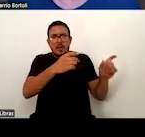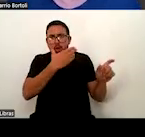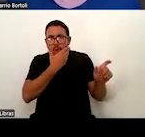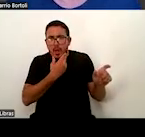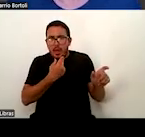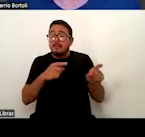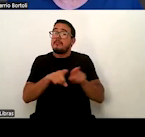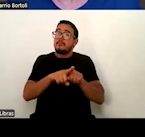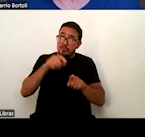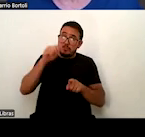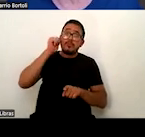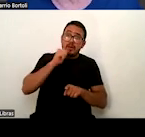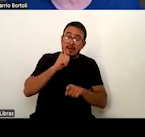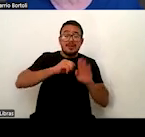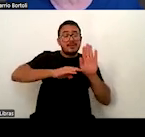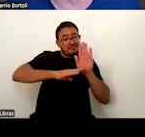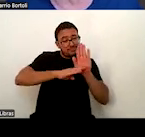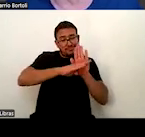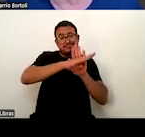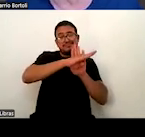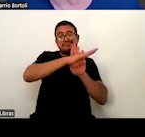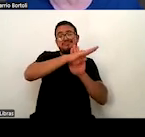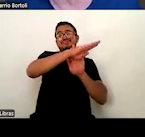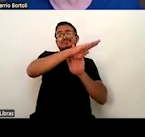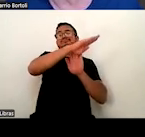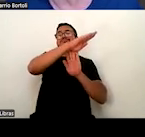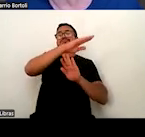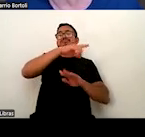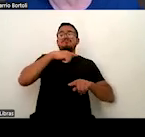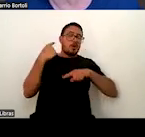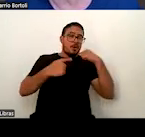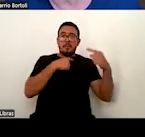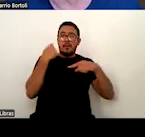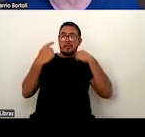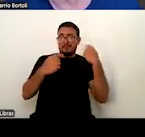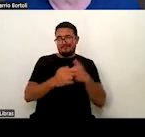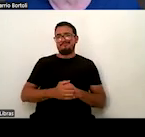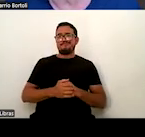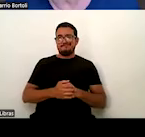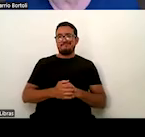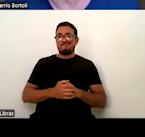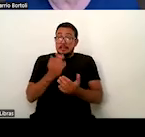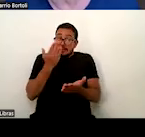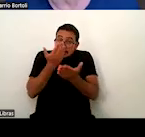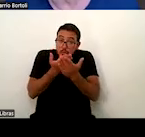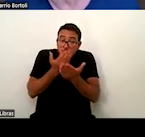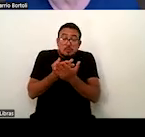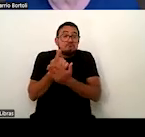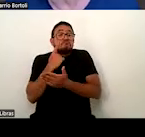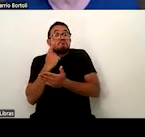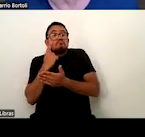intestino. E a previsão para os próximos anos, que está sendo representado por essas